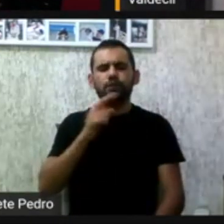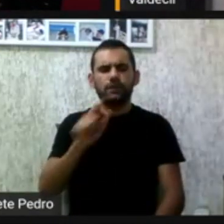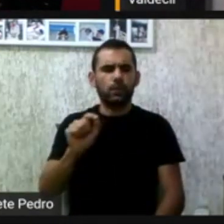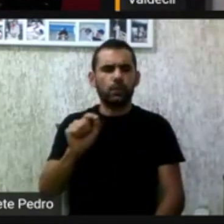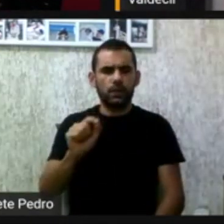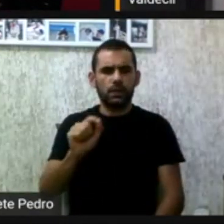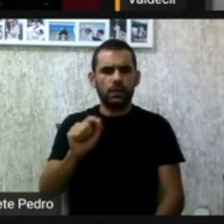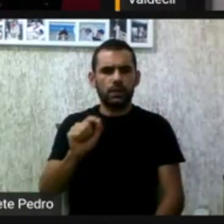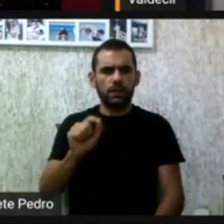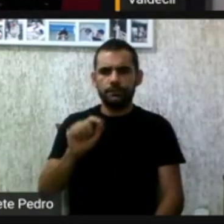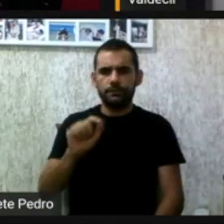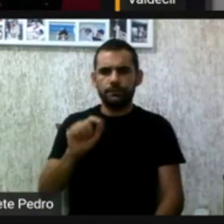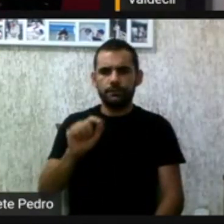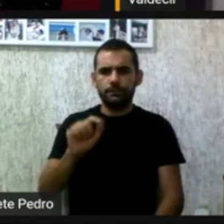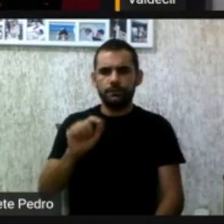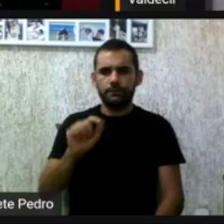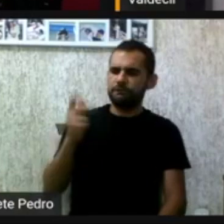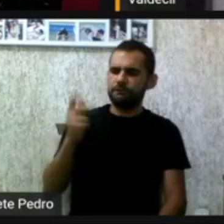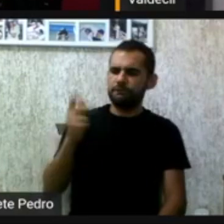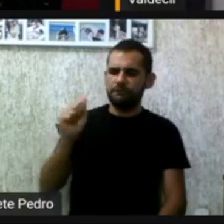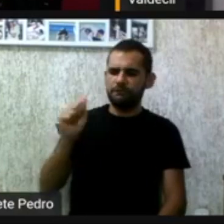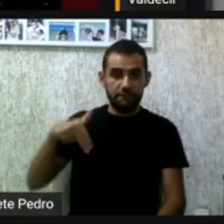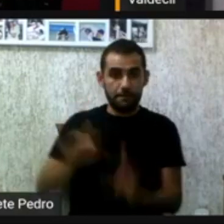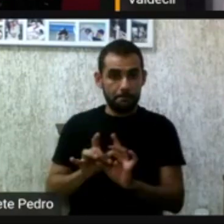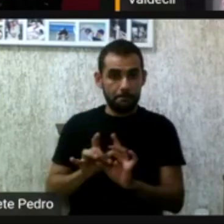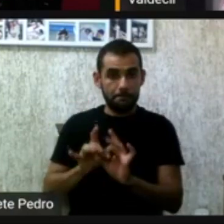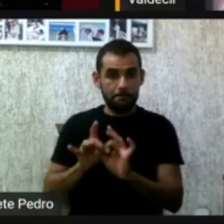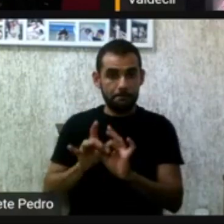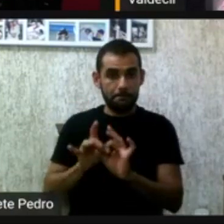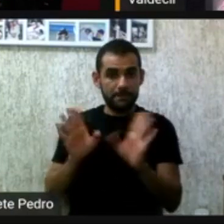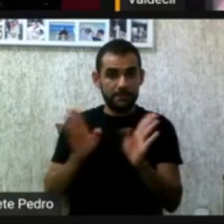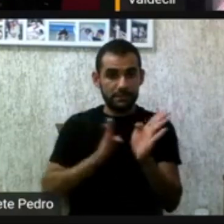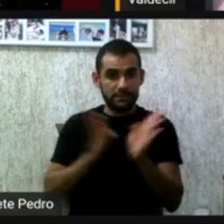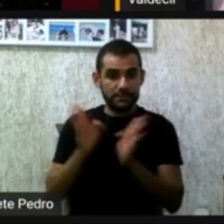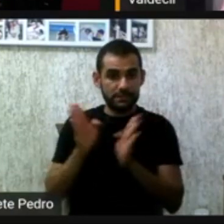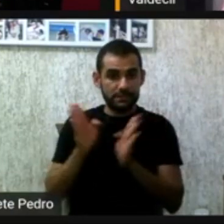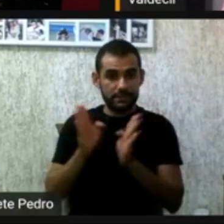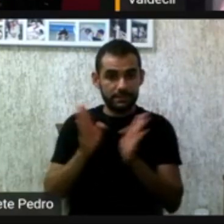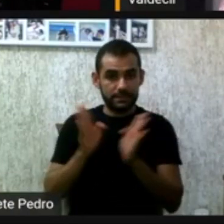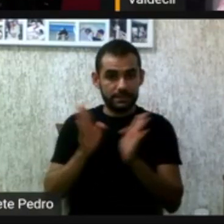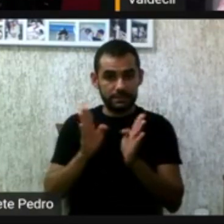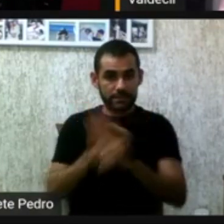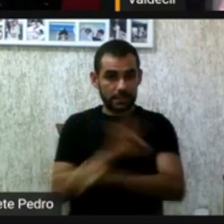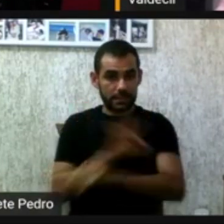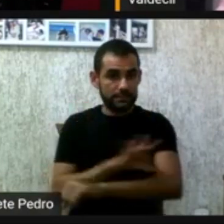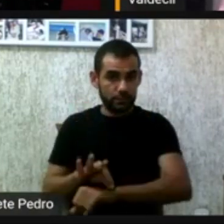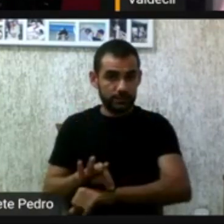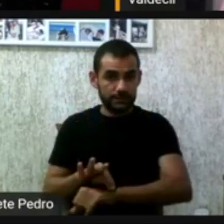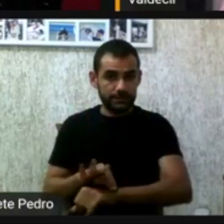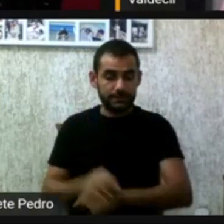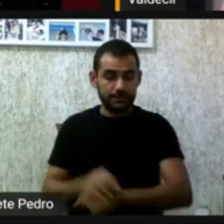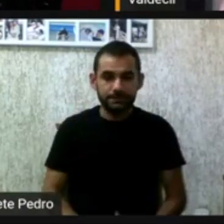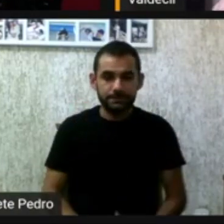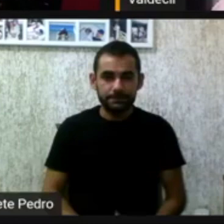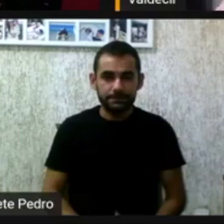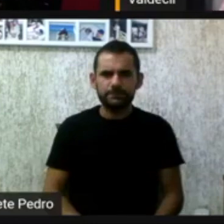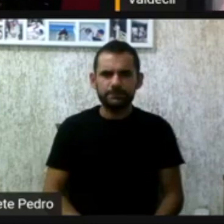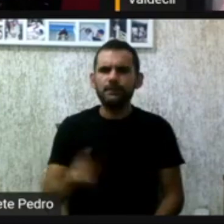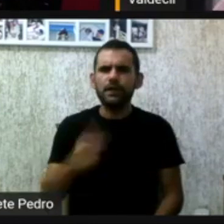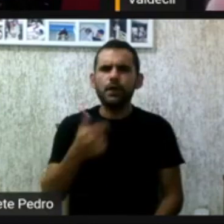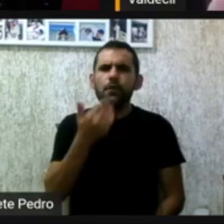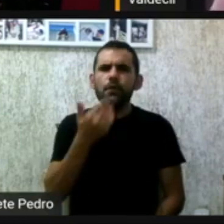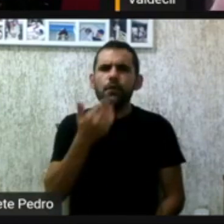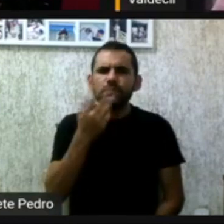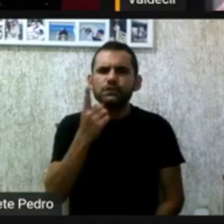da acessibilidade arquitetônica na cidade? Eu quero te pedir só um minutinho para ver se eu melhoro uma coisa aqui, porque